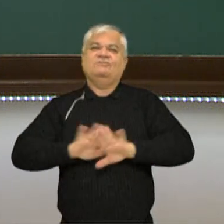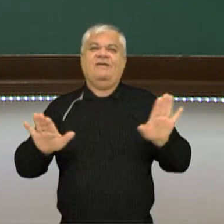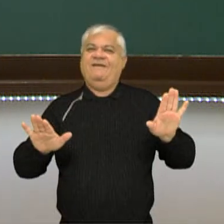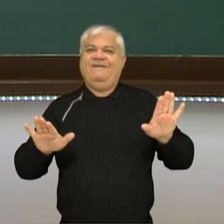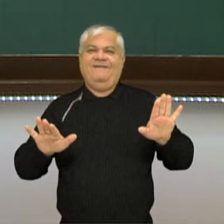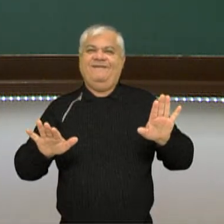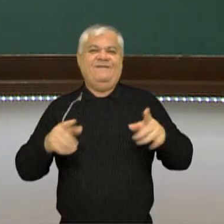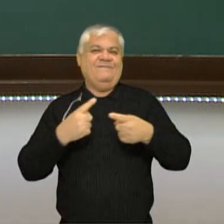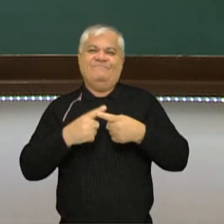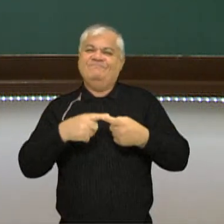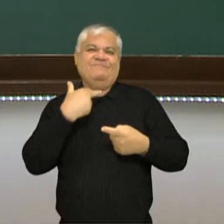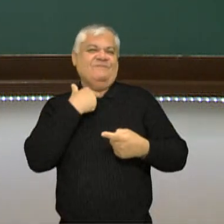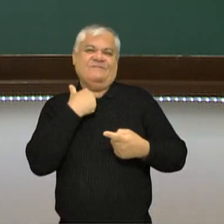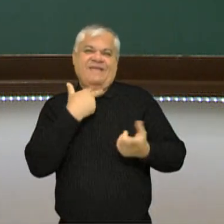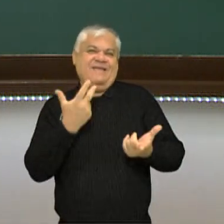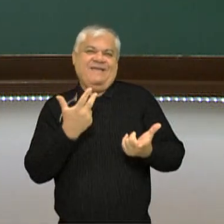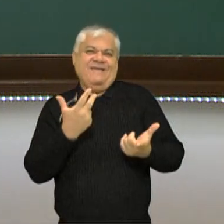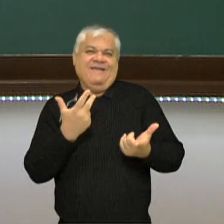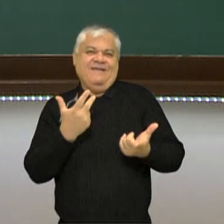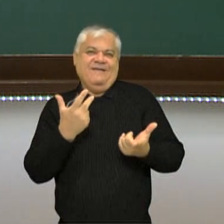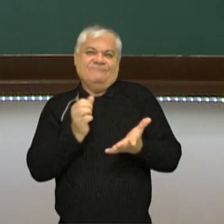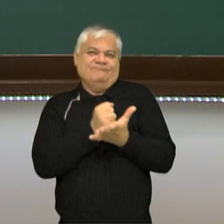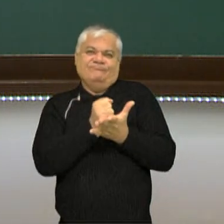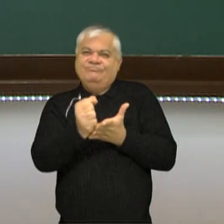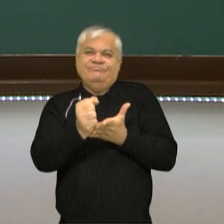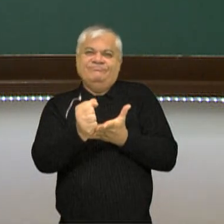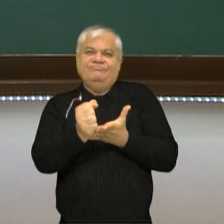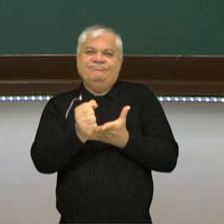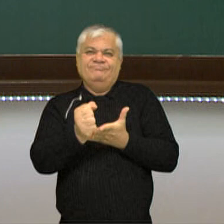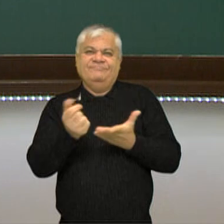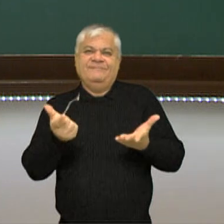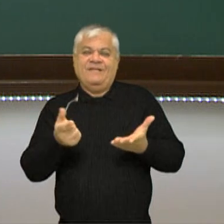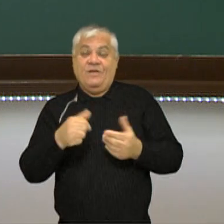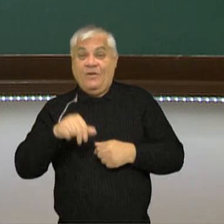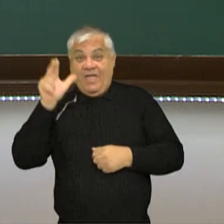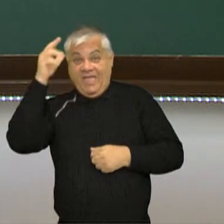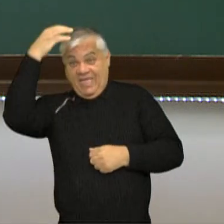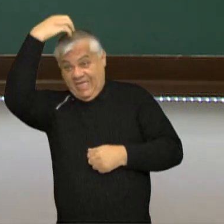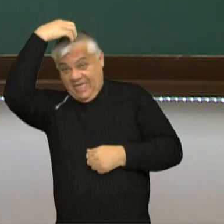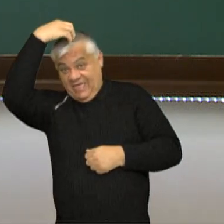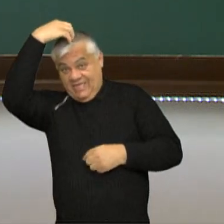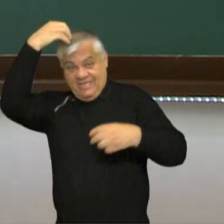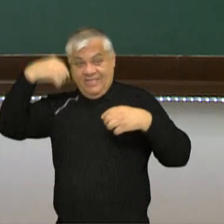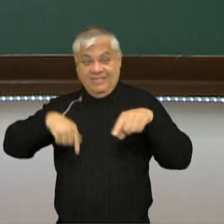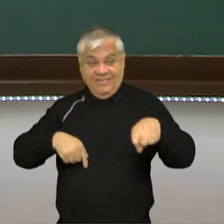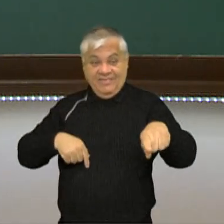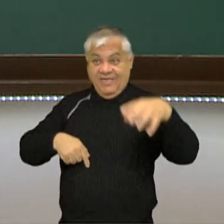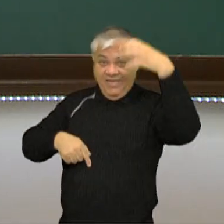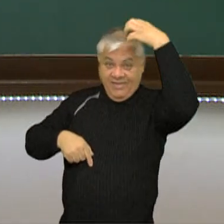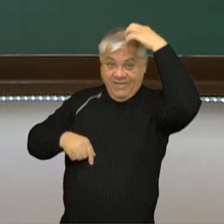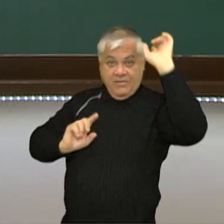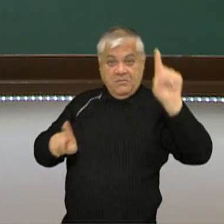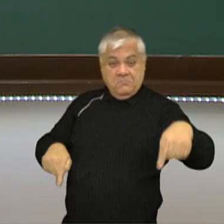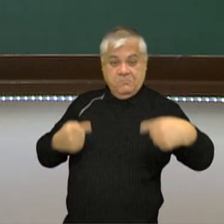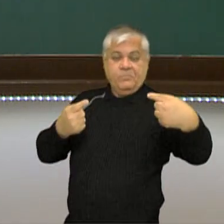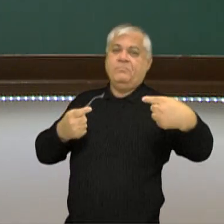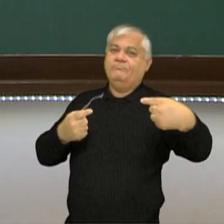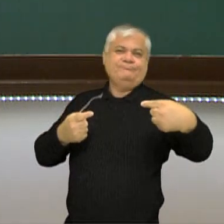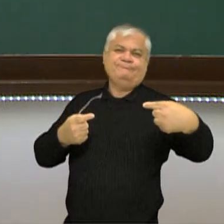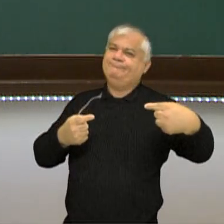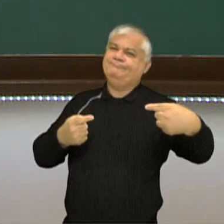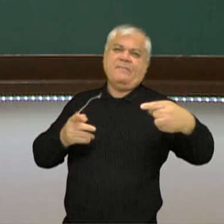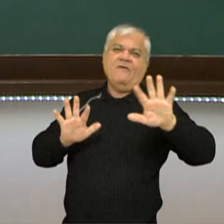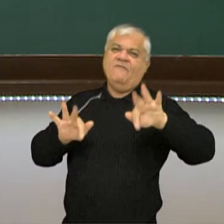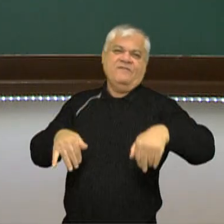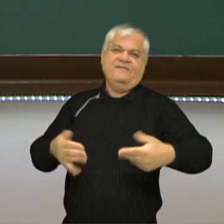dos dois vai conseguir aplicar checkmate no outro. Ou rei contra rei, também essa partida já terminou.